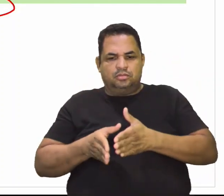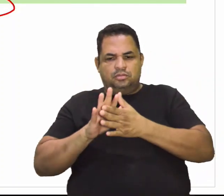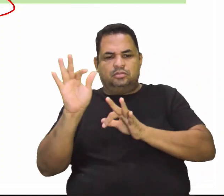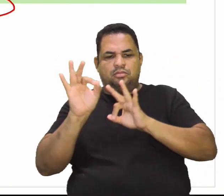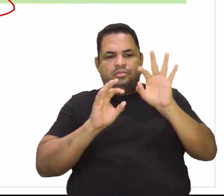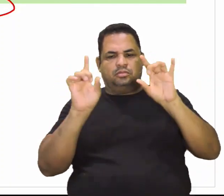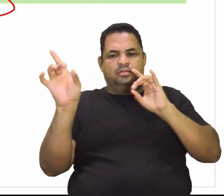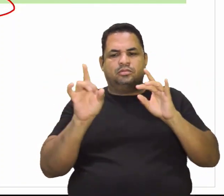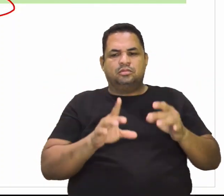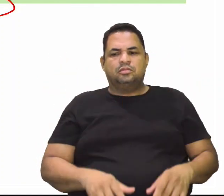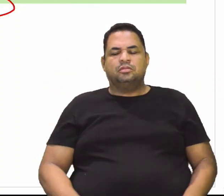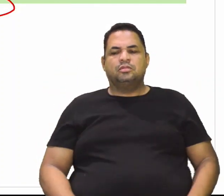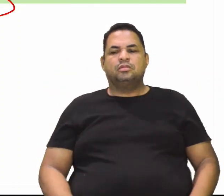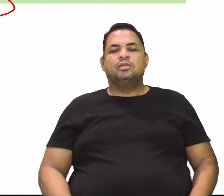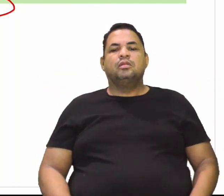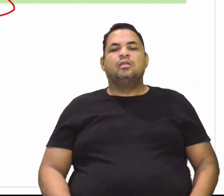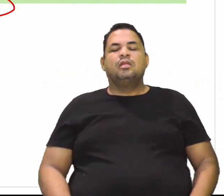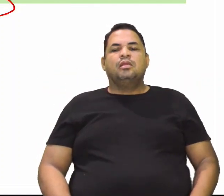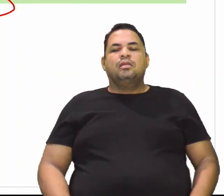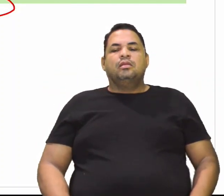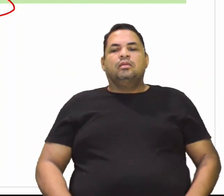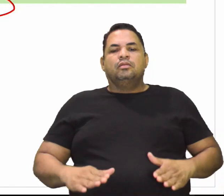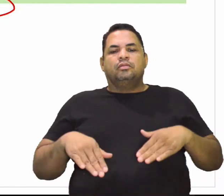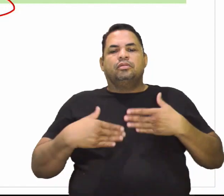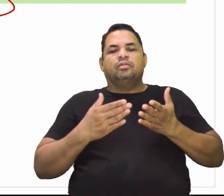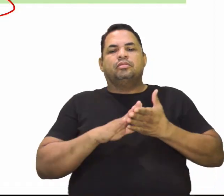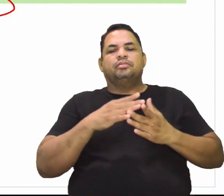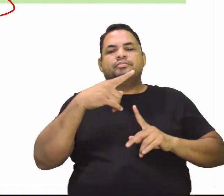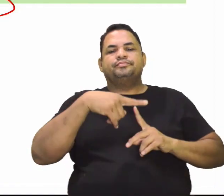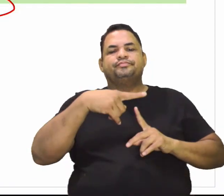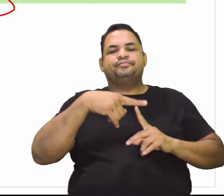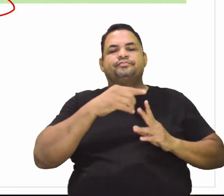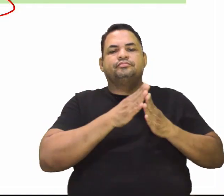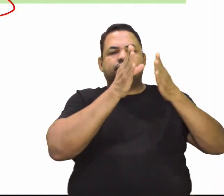de cada um delas. Então, qual é o estilo